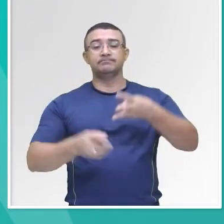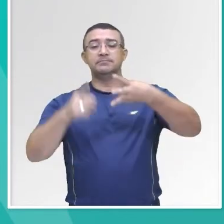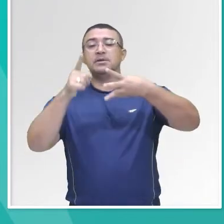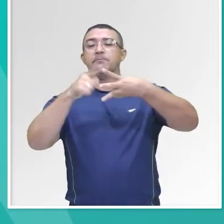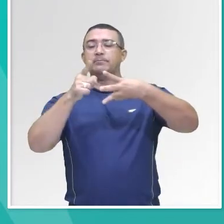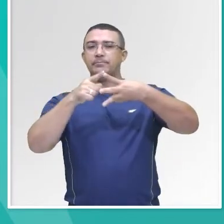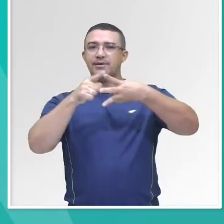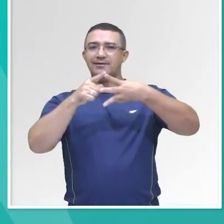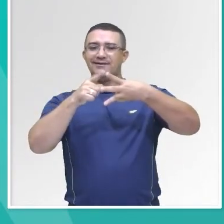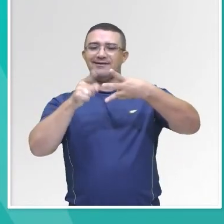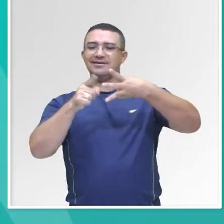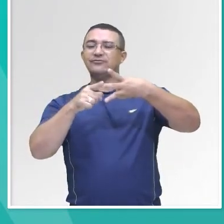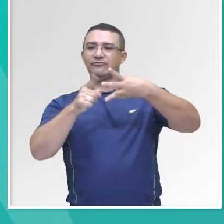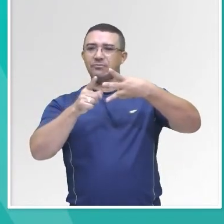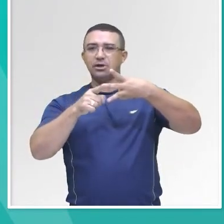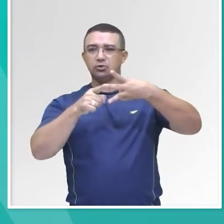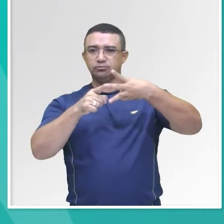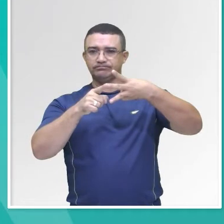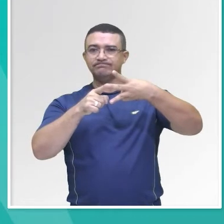tratar